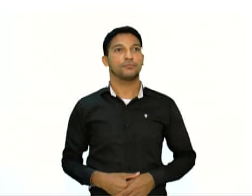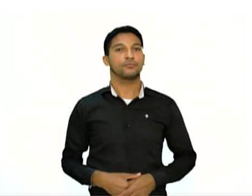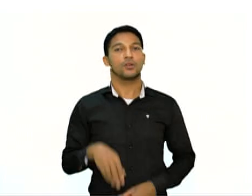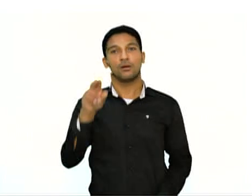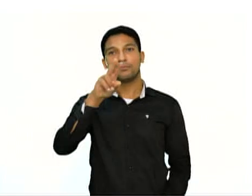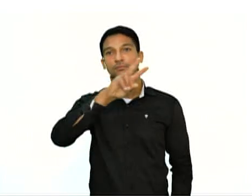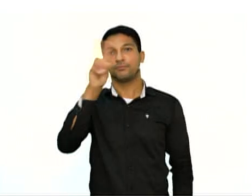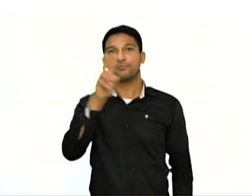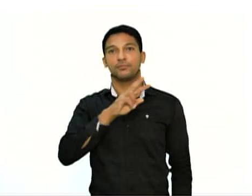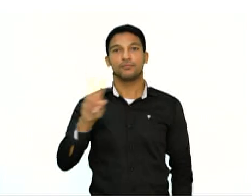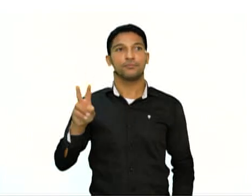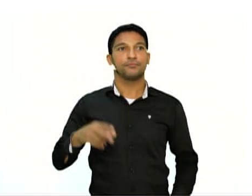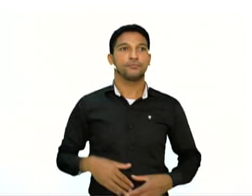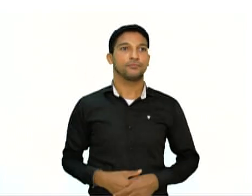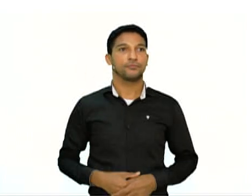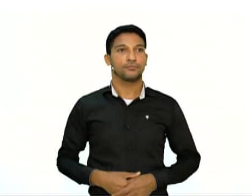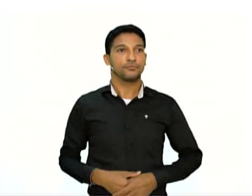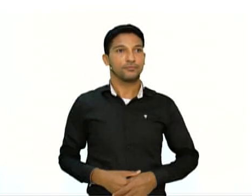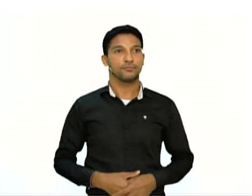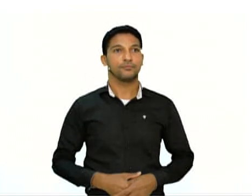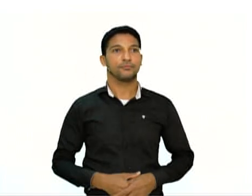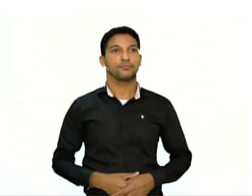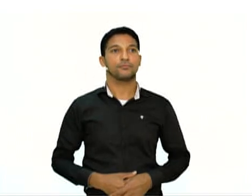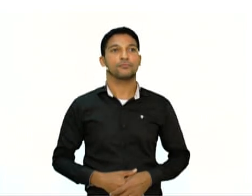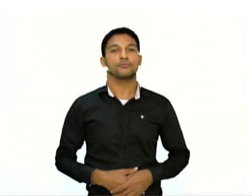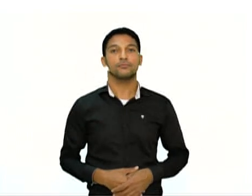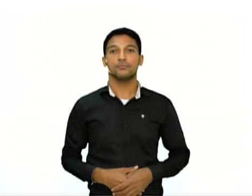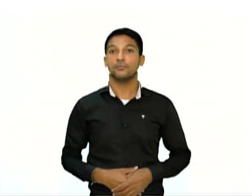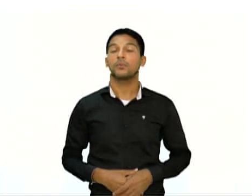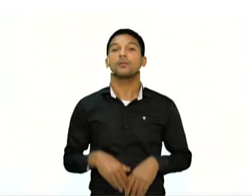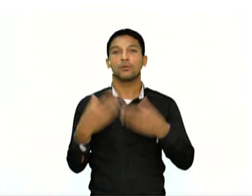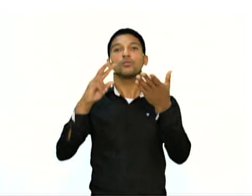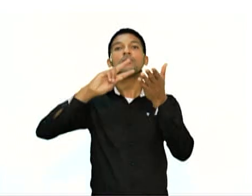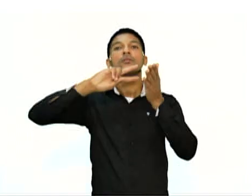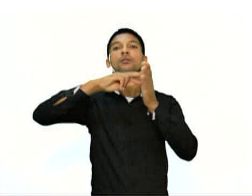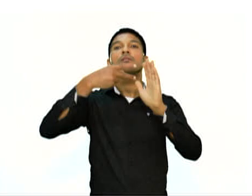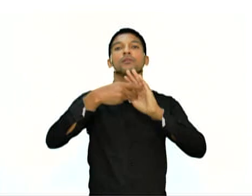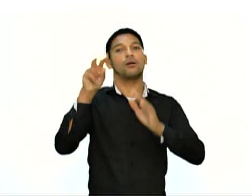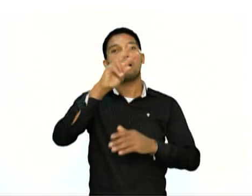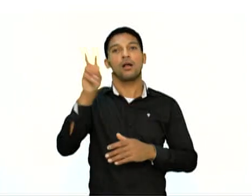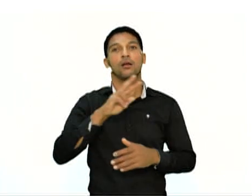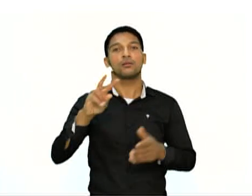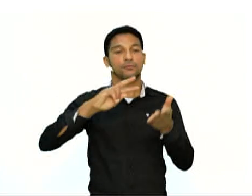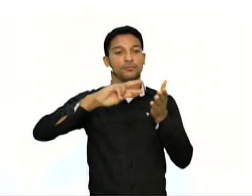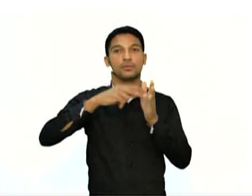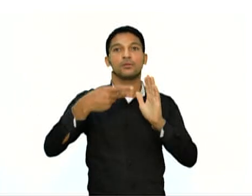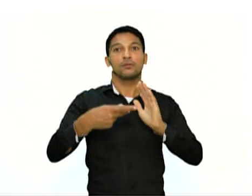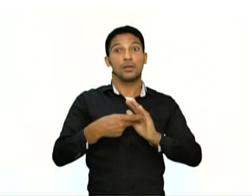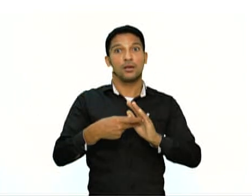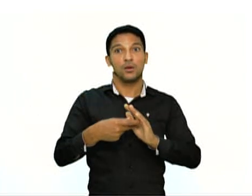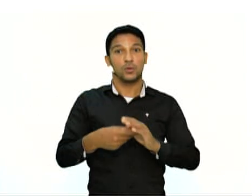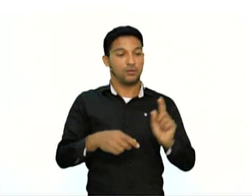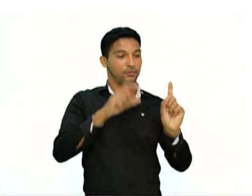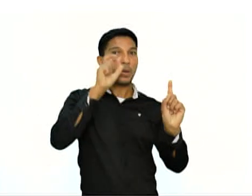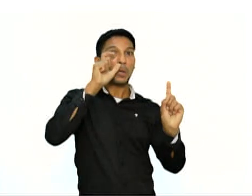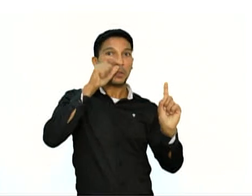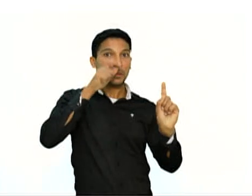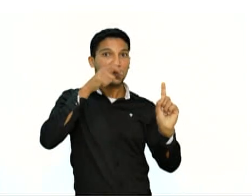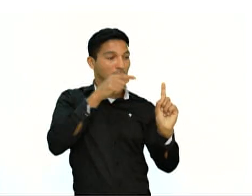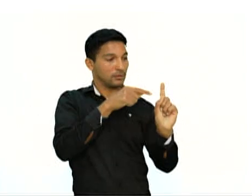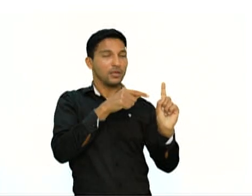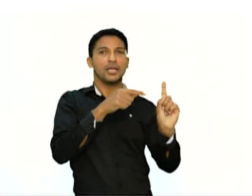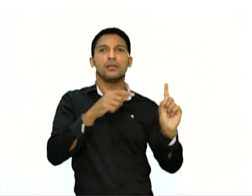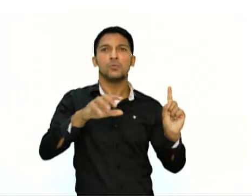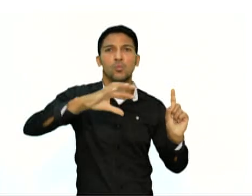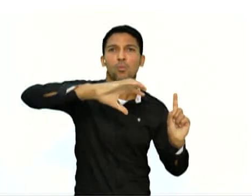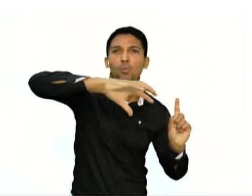eu, que pensava, fosse alguma coisa. Ou seja, ele no momento em que duvidou de tudo, ele chegou